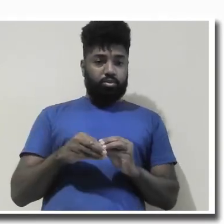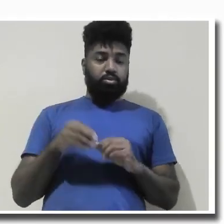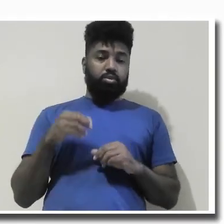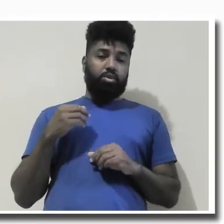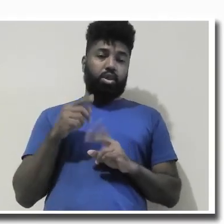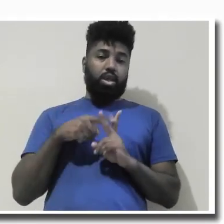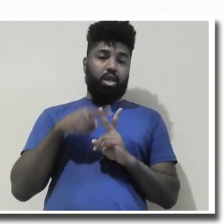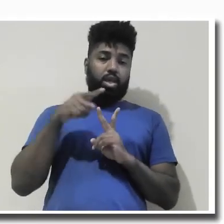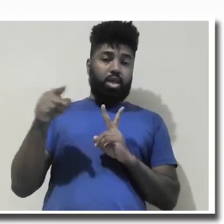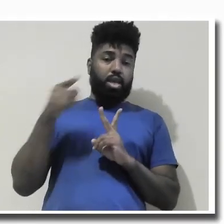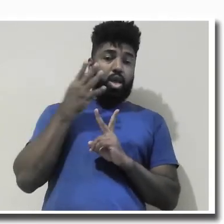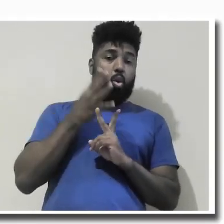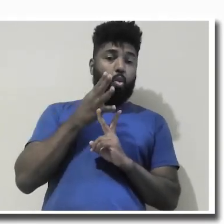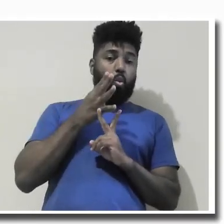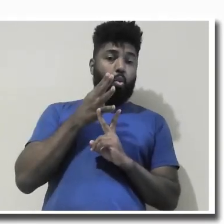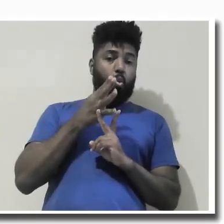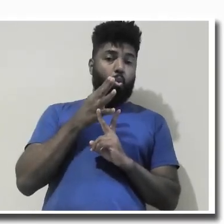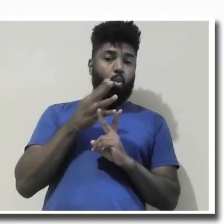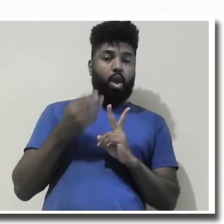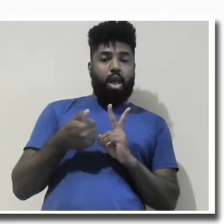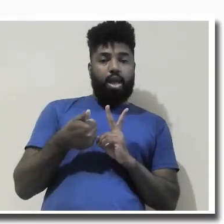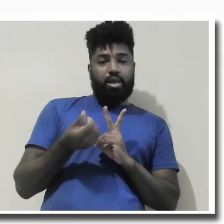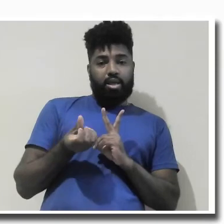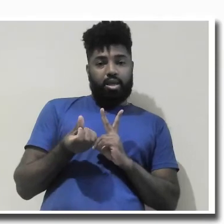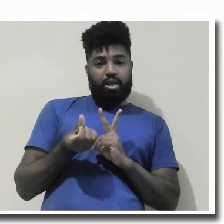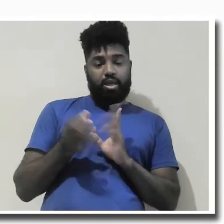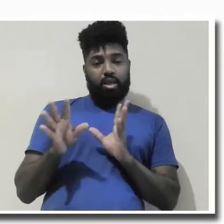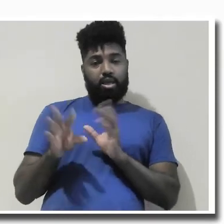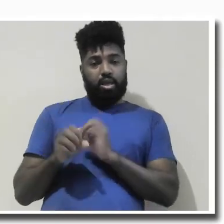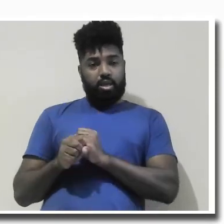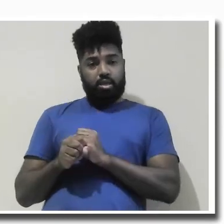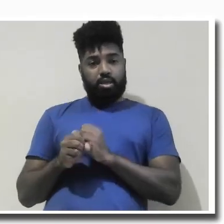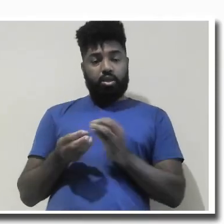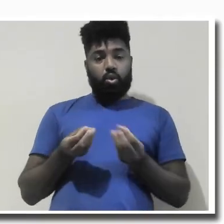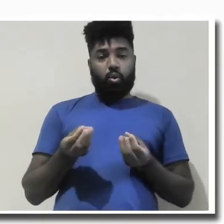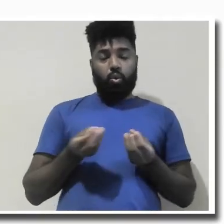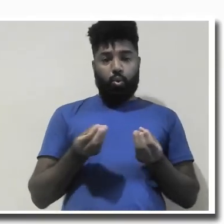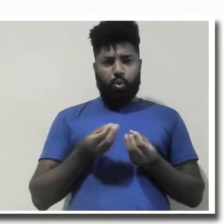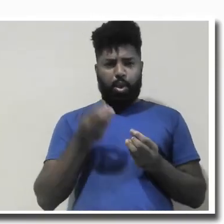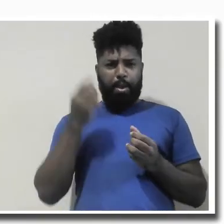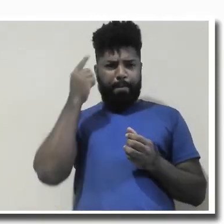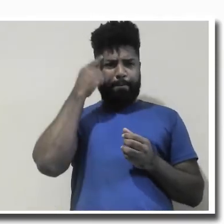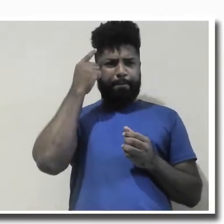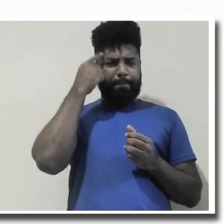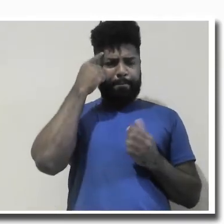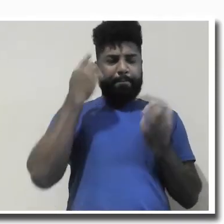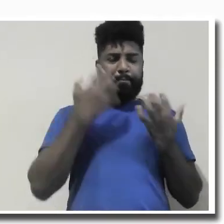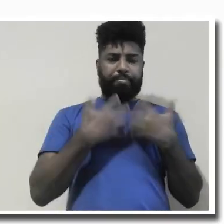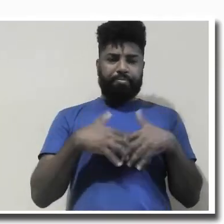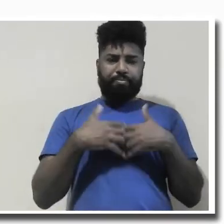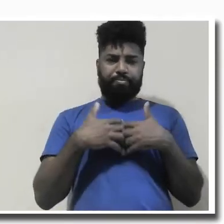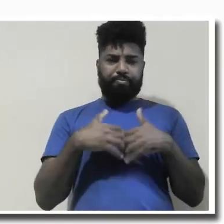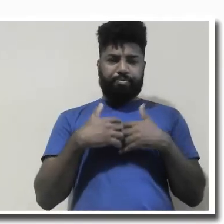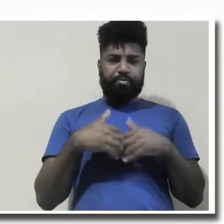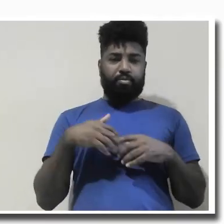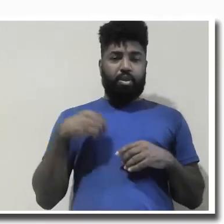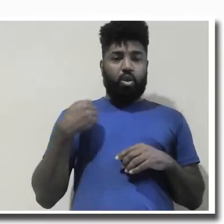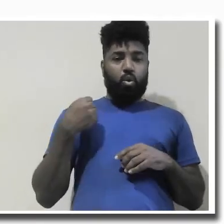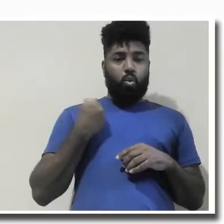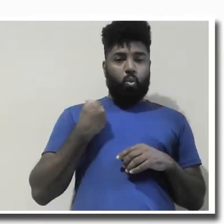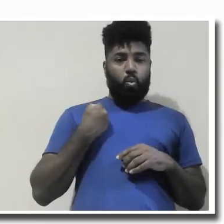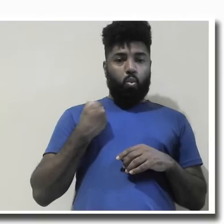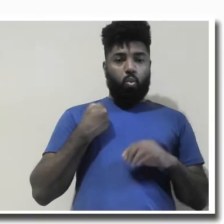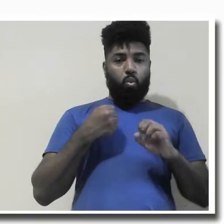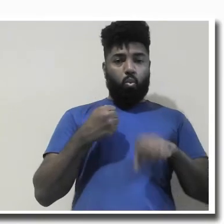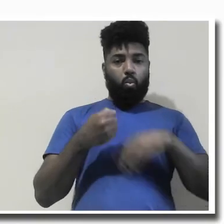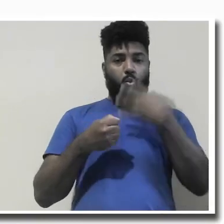16. Para resolver raiz quarta de 16, basta imaginar qual o valor elevado a 4 que dá